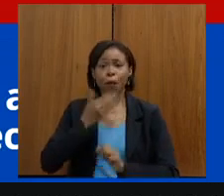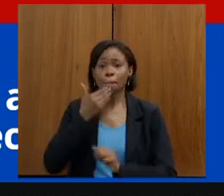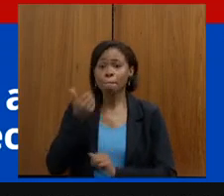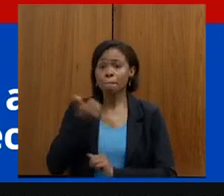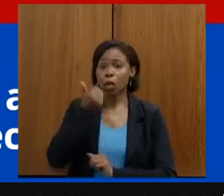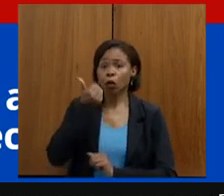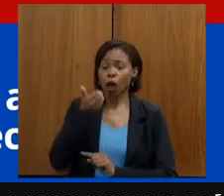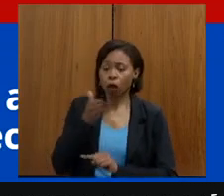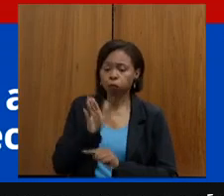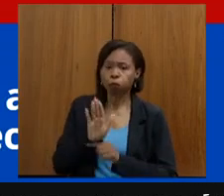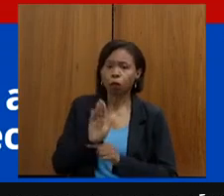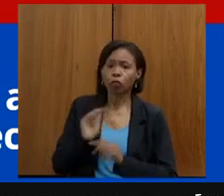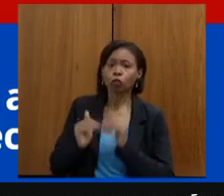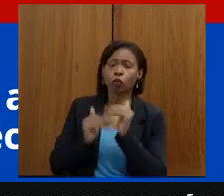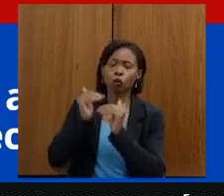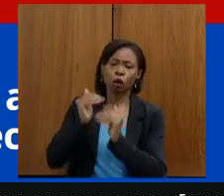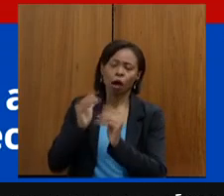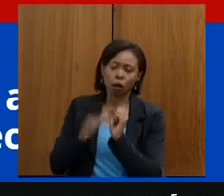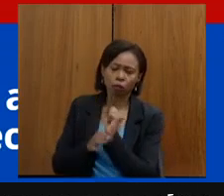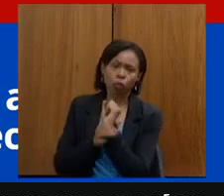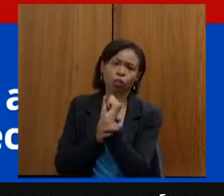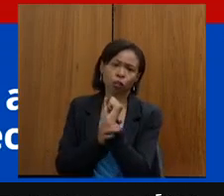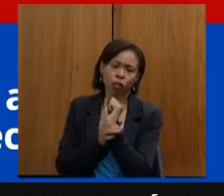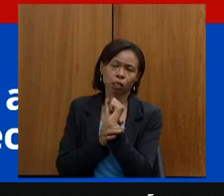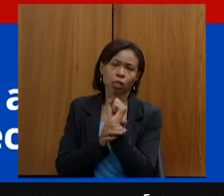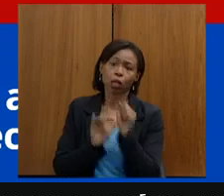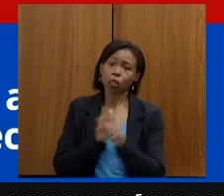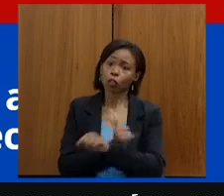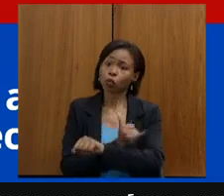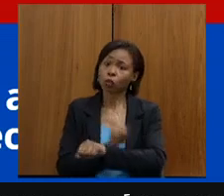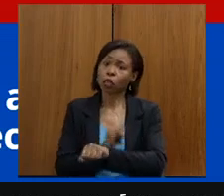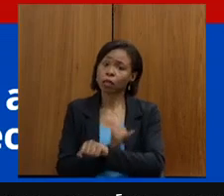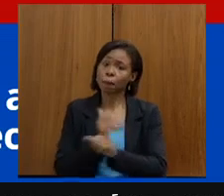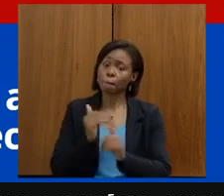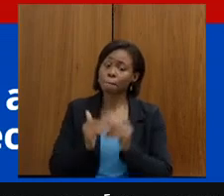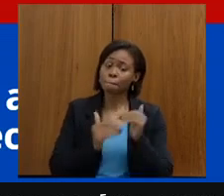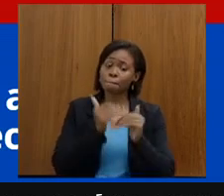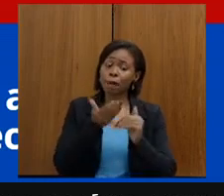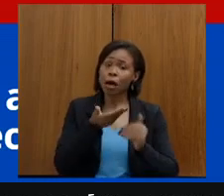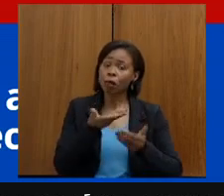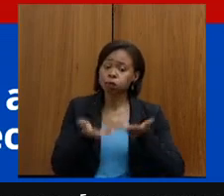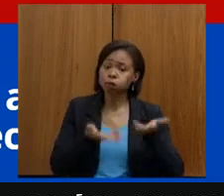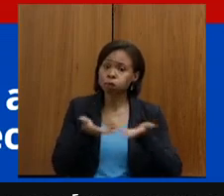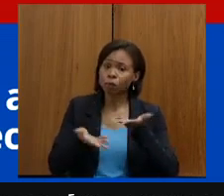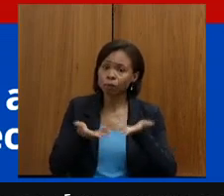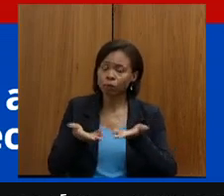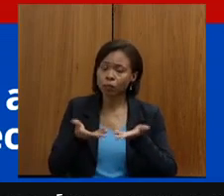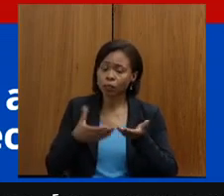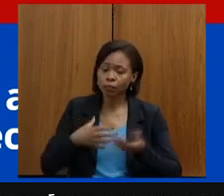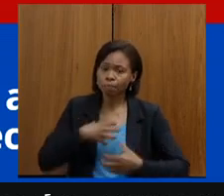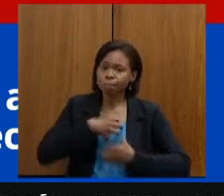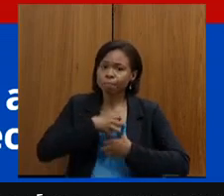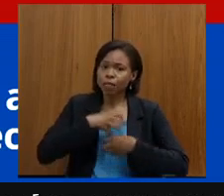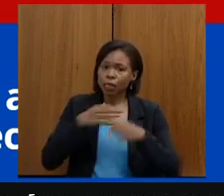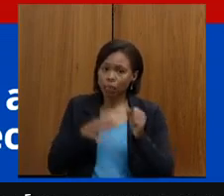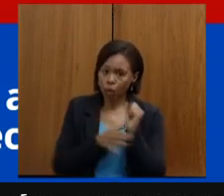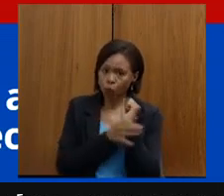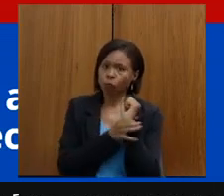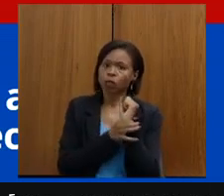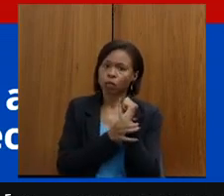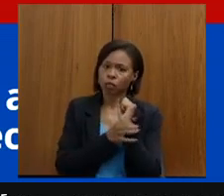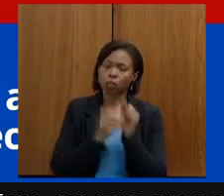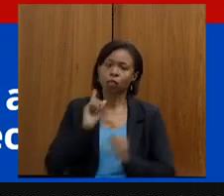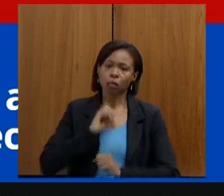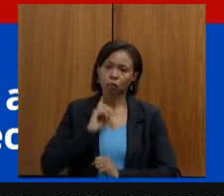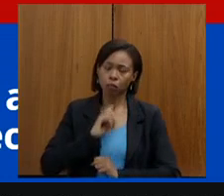segurança e dentro do nosso projeto é estratégico não temos aqui contribuir para a melhoria da sensação de segurança no estado né também